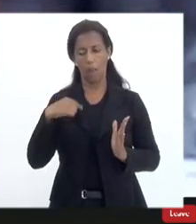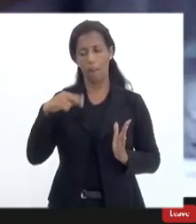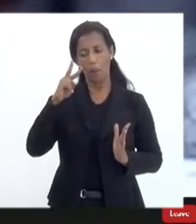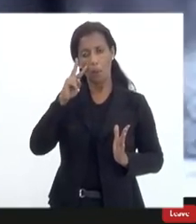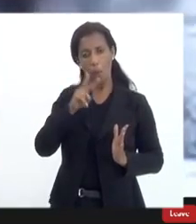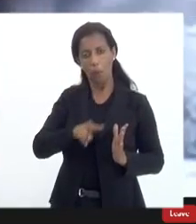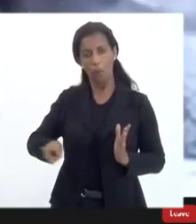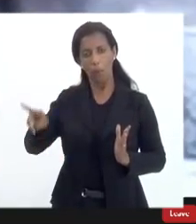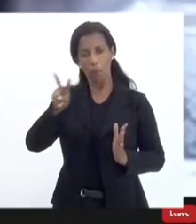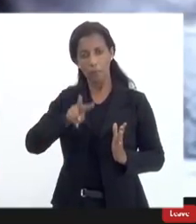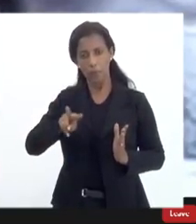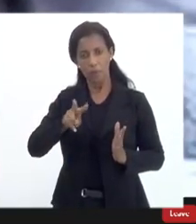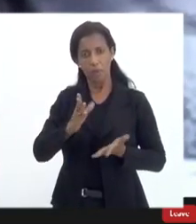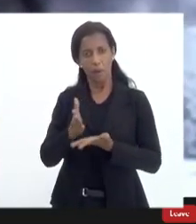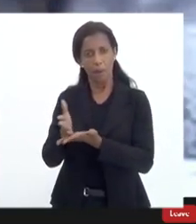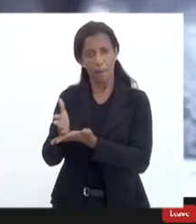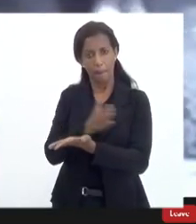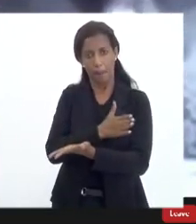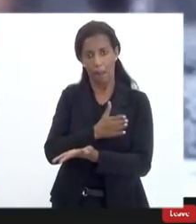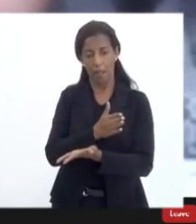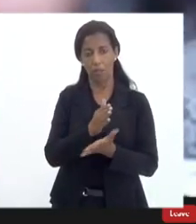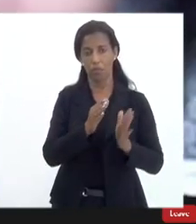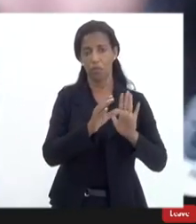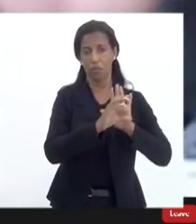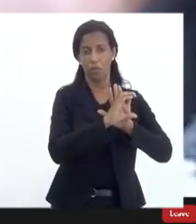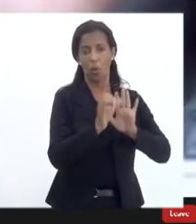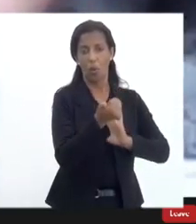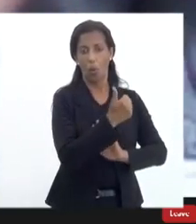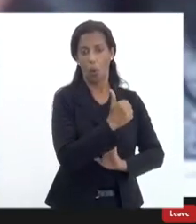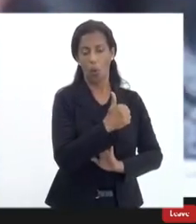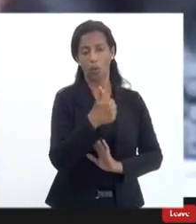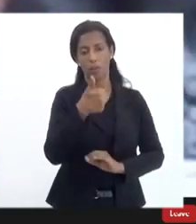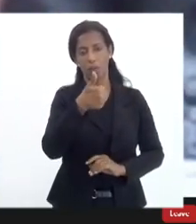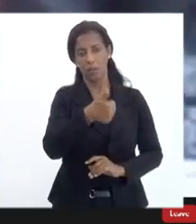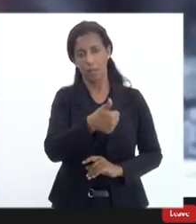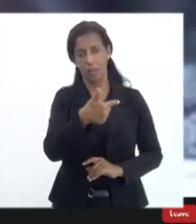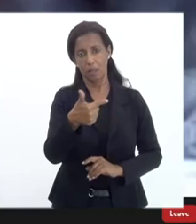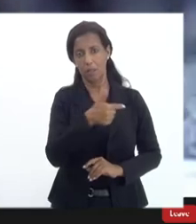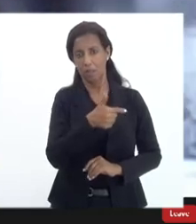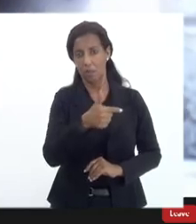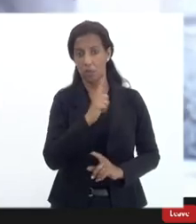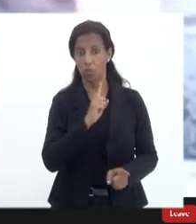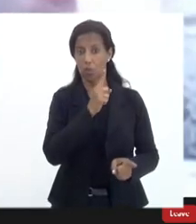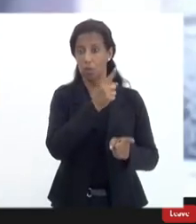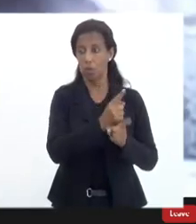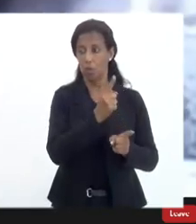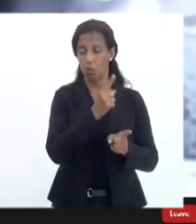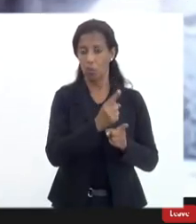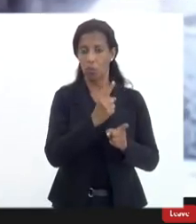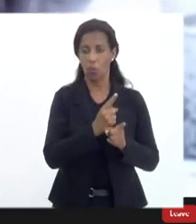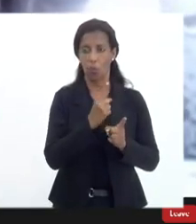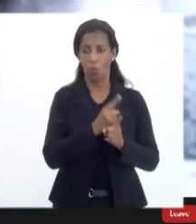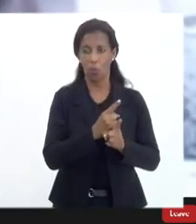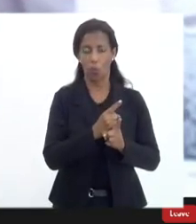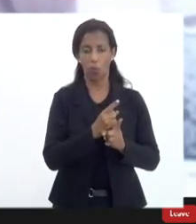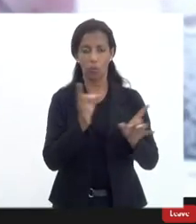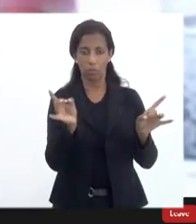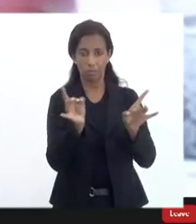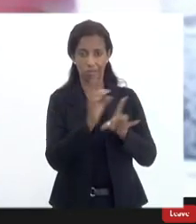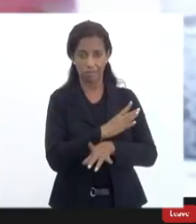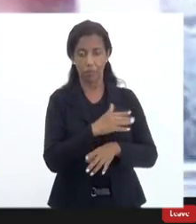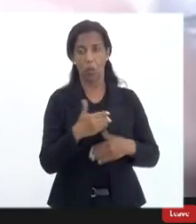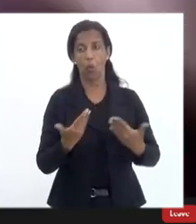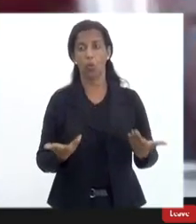observar que boa parte da fonte 11 e da fonte 122 se encontra contingenciada,